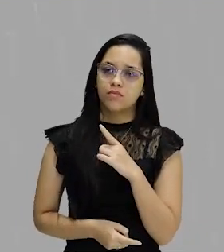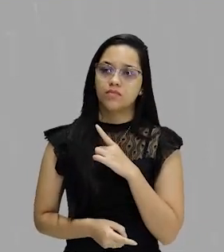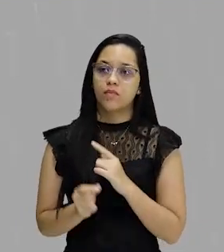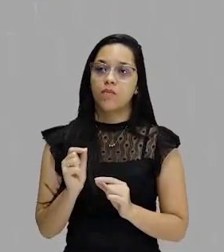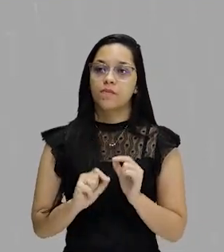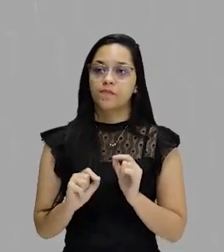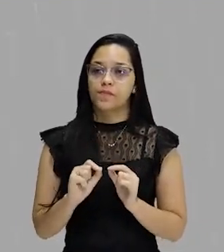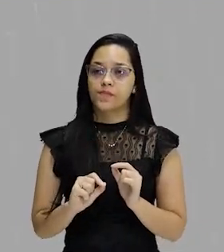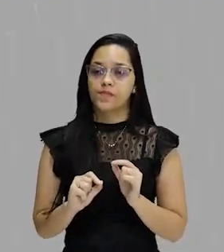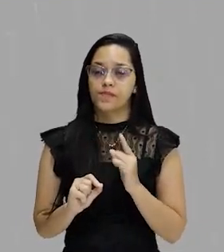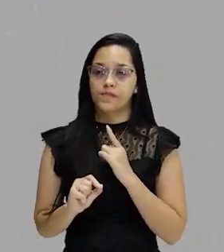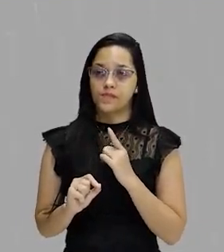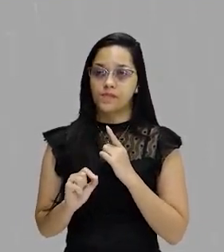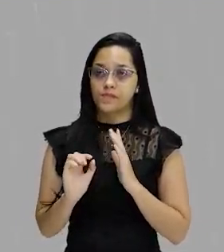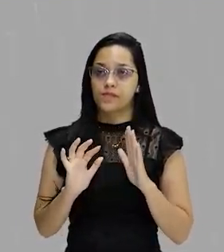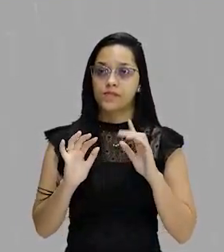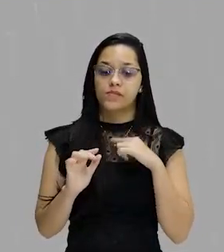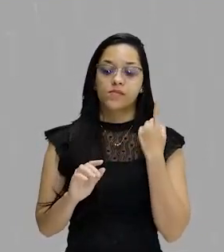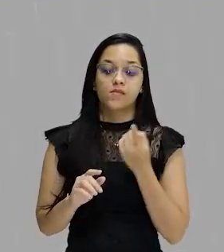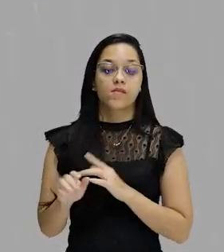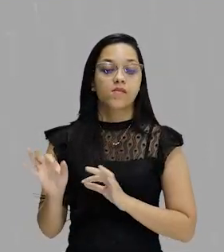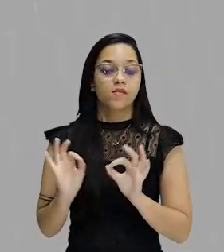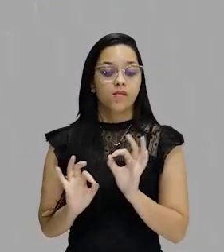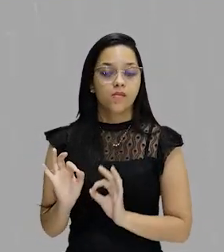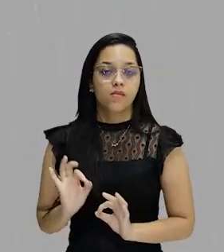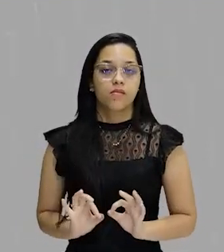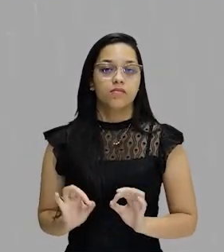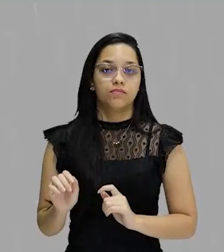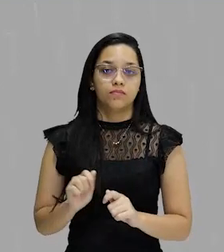trazer o nacional sob o nosso controle.